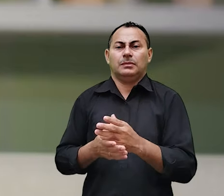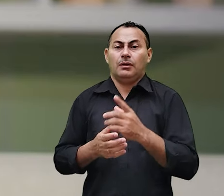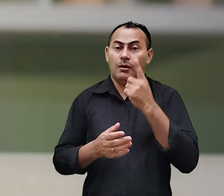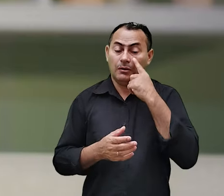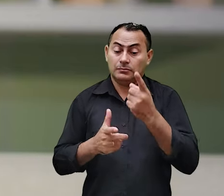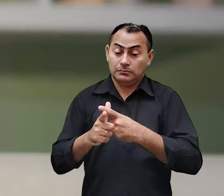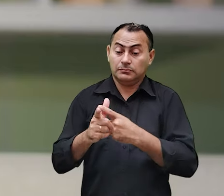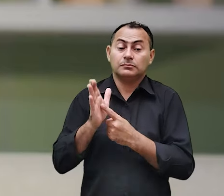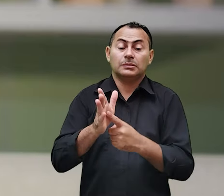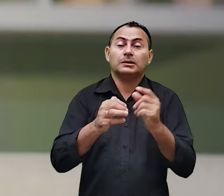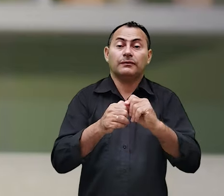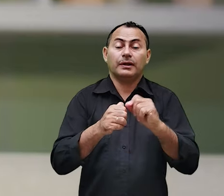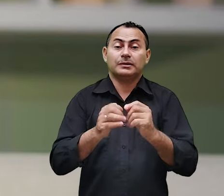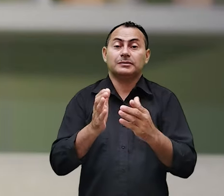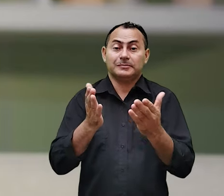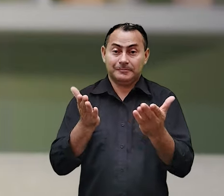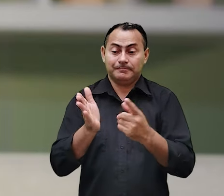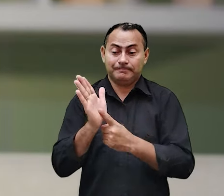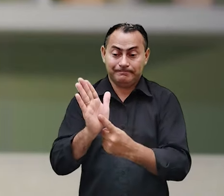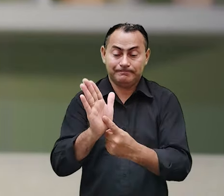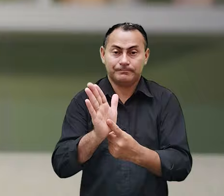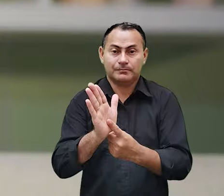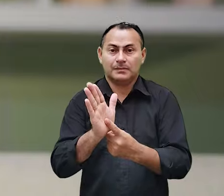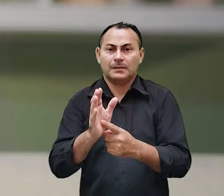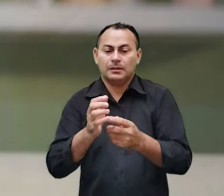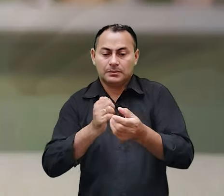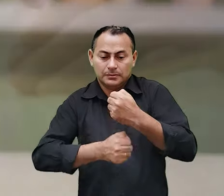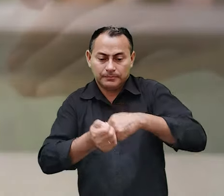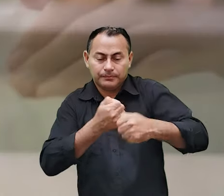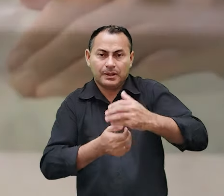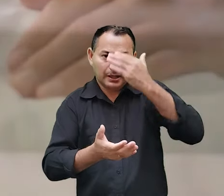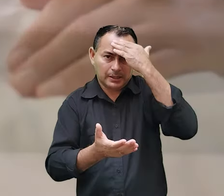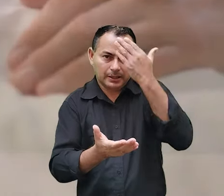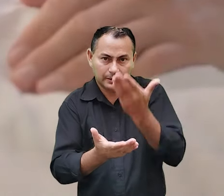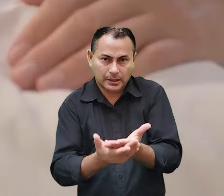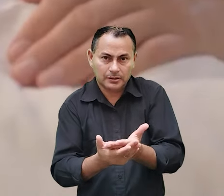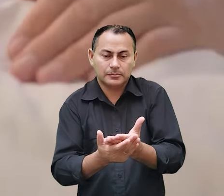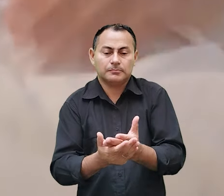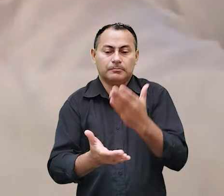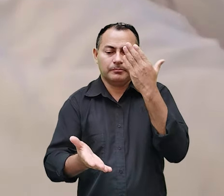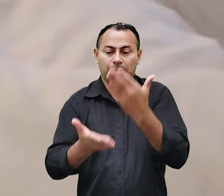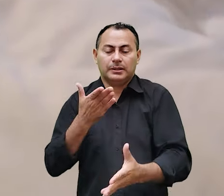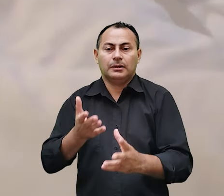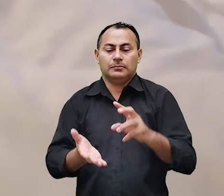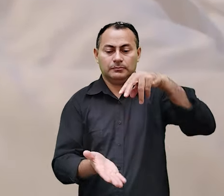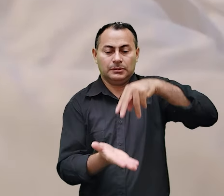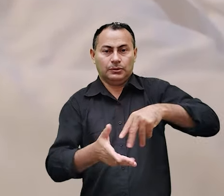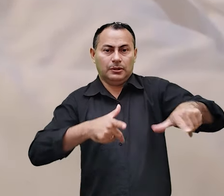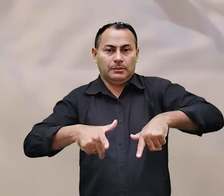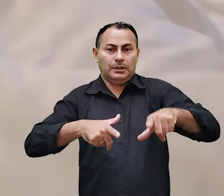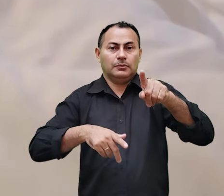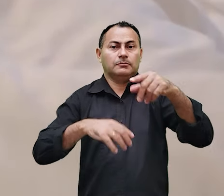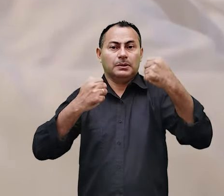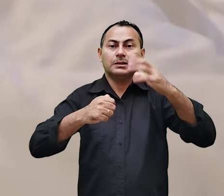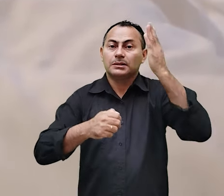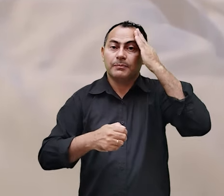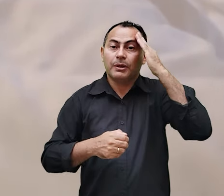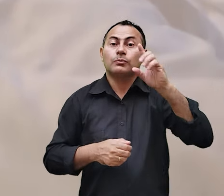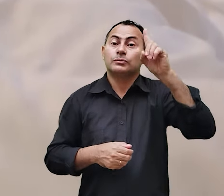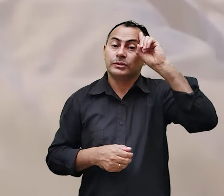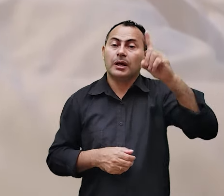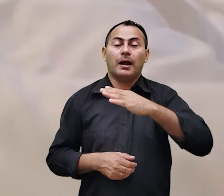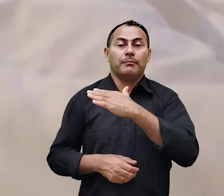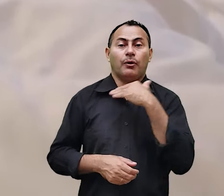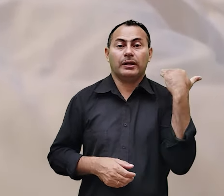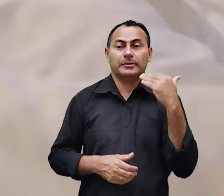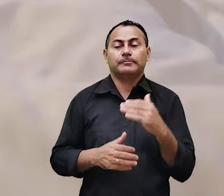serviços. Preste contas do que você fez. E assim como aquele administrador acreditava que perderia sua posição, você precisa saber que